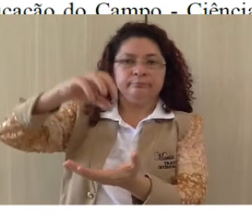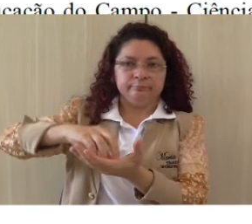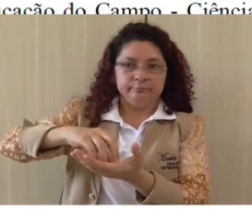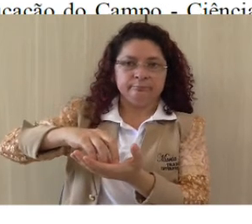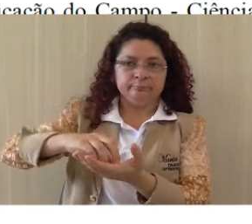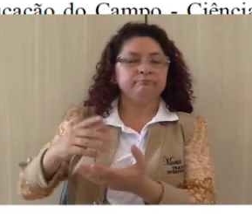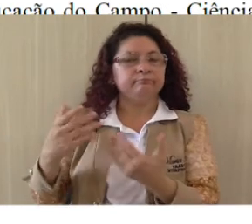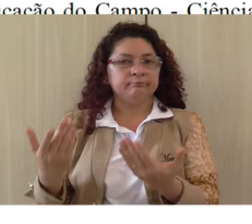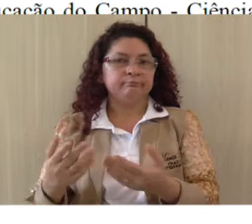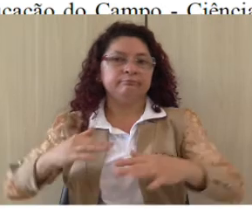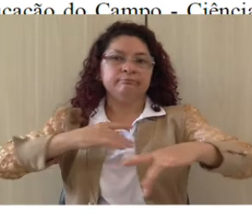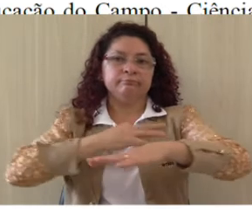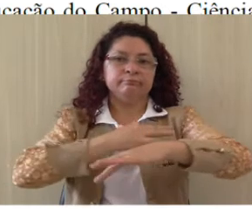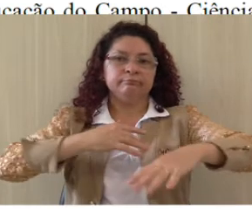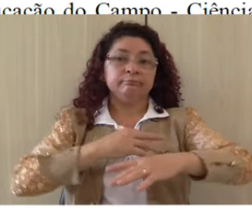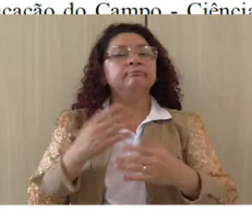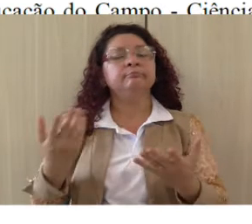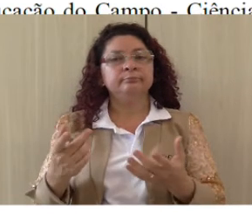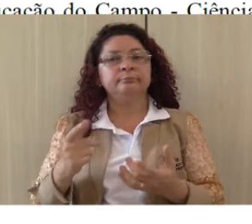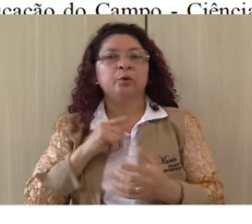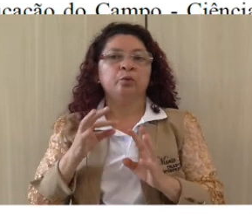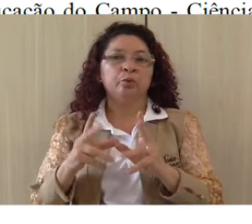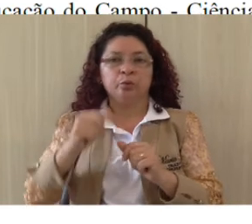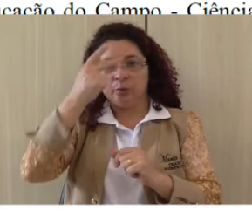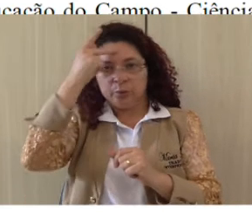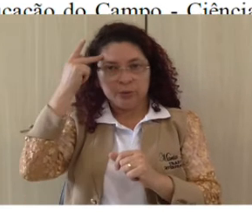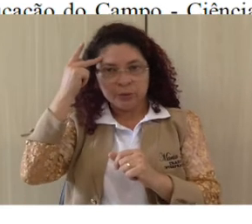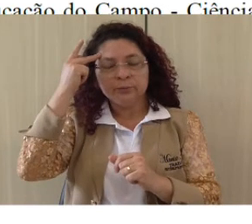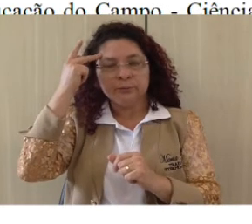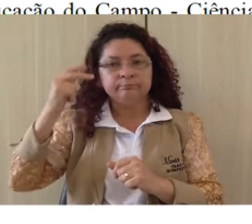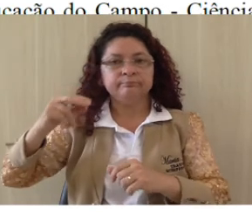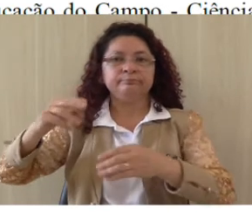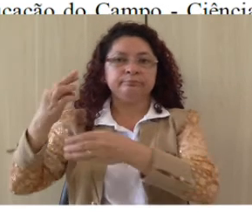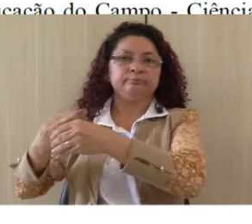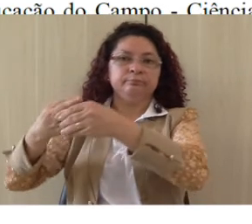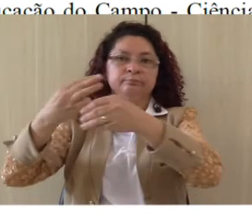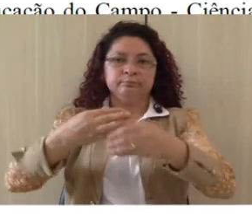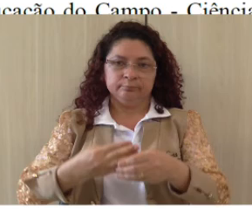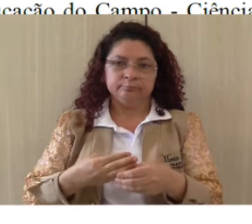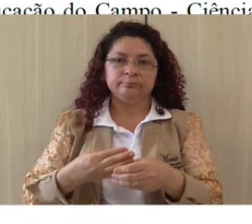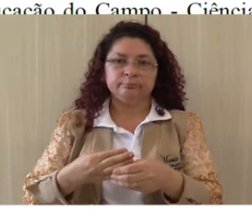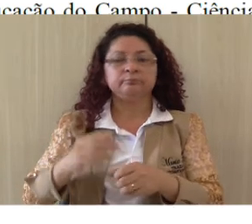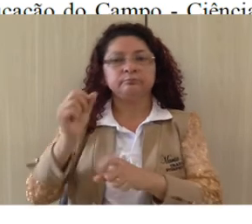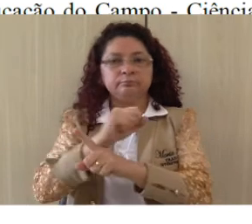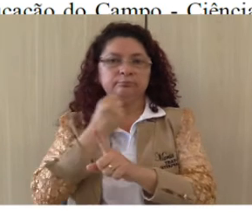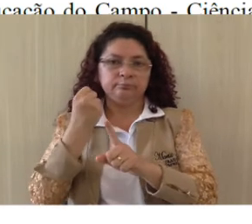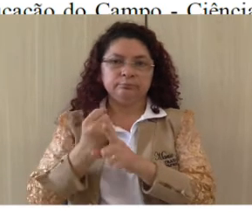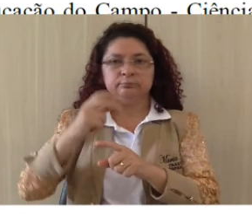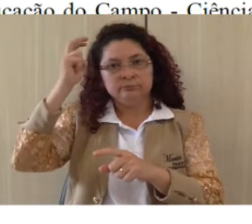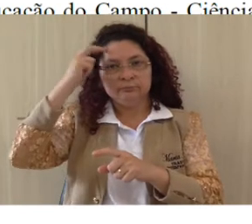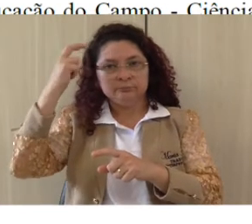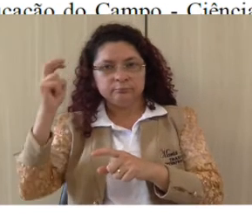áreas consideradas urbanas, atendem a população de municípios cuja reprodução social e